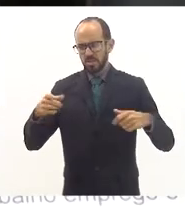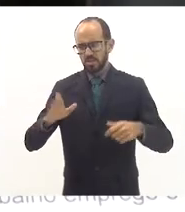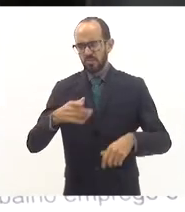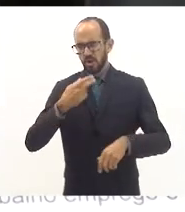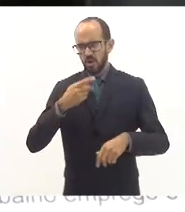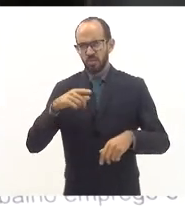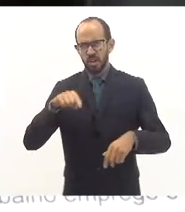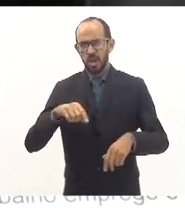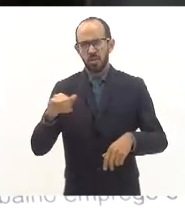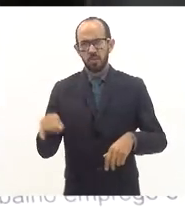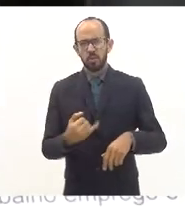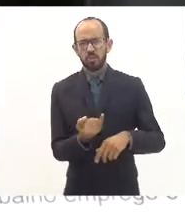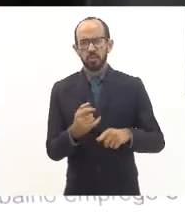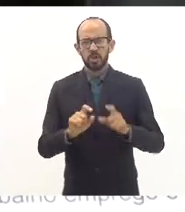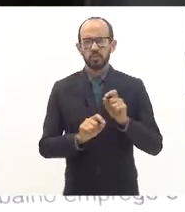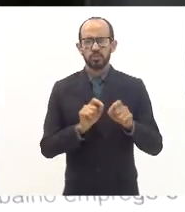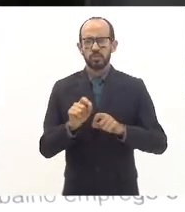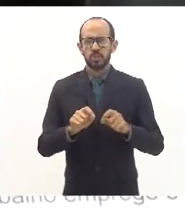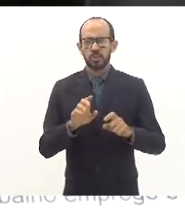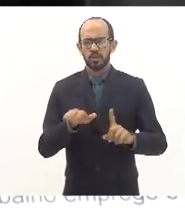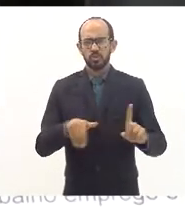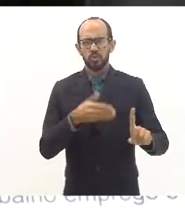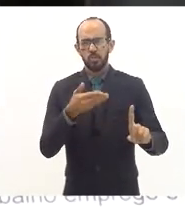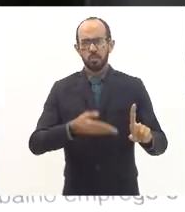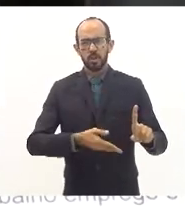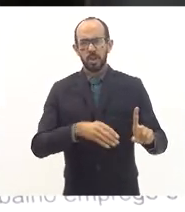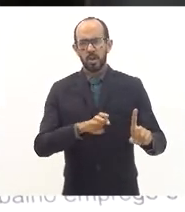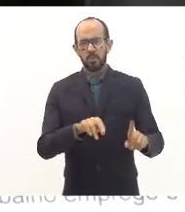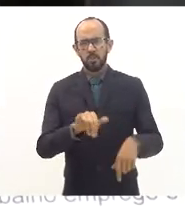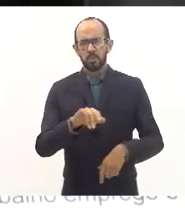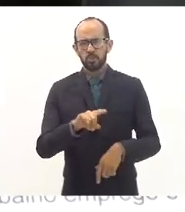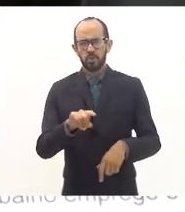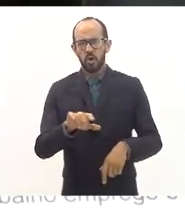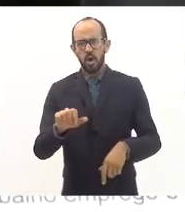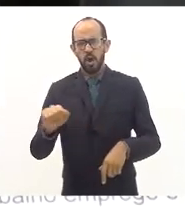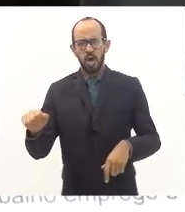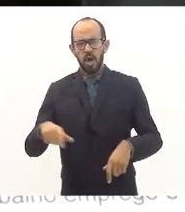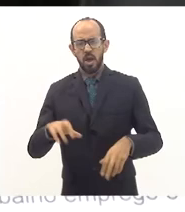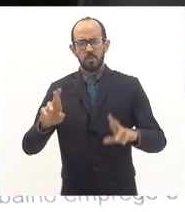que é a oportunidade da gente homenagear o Brizola